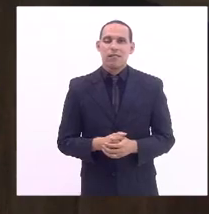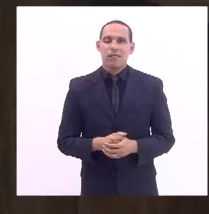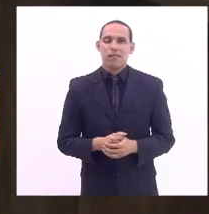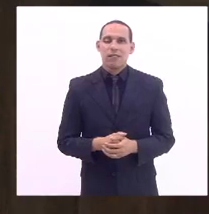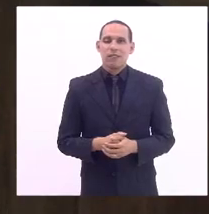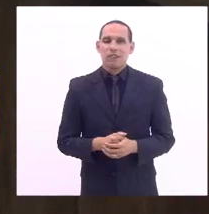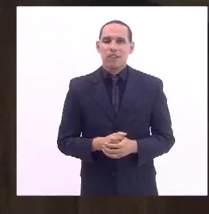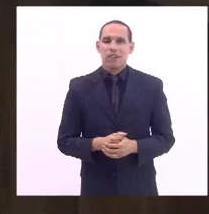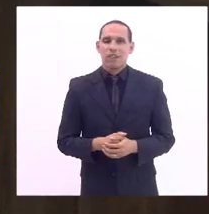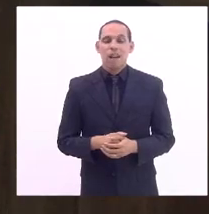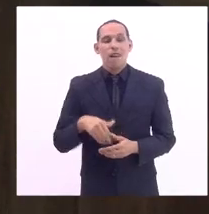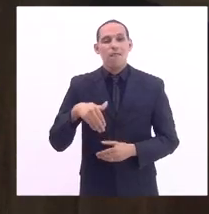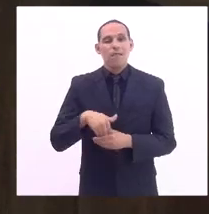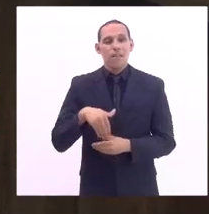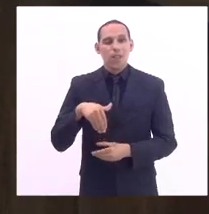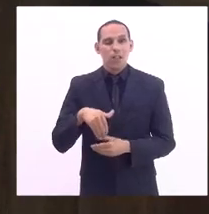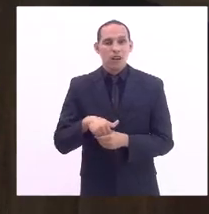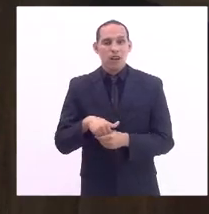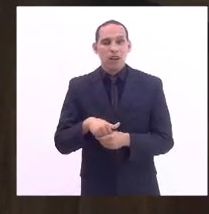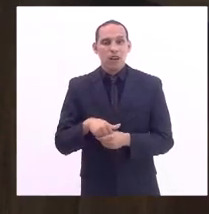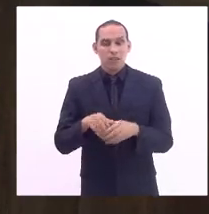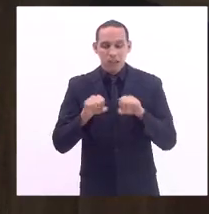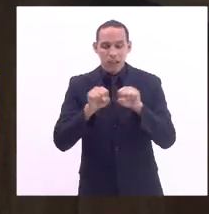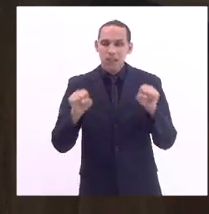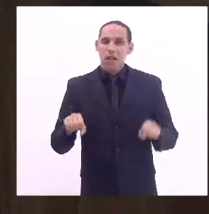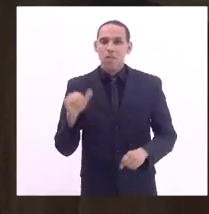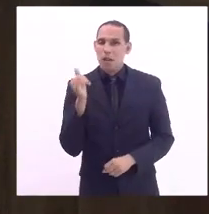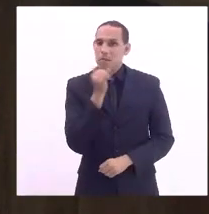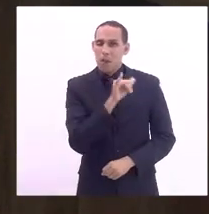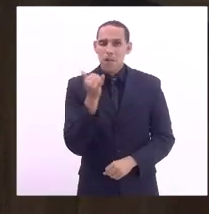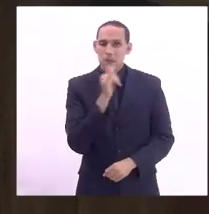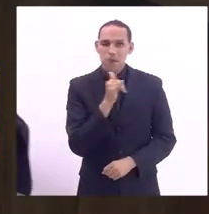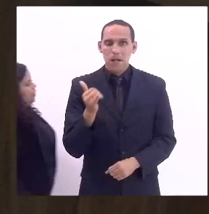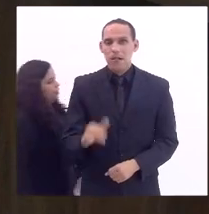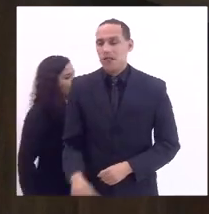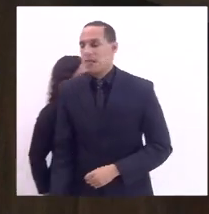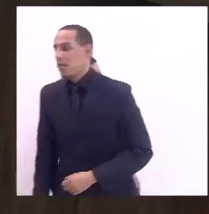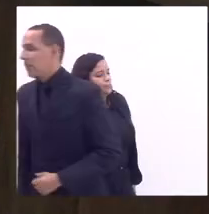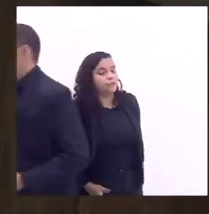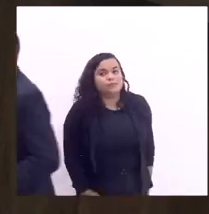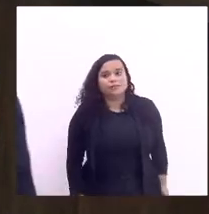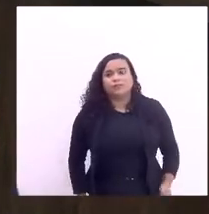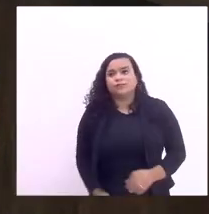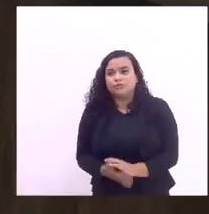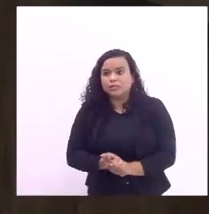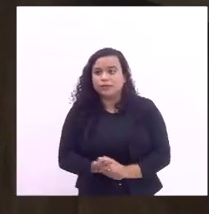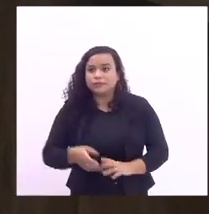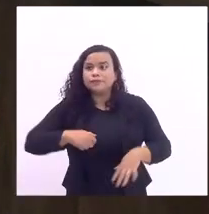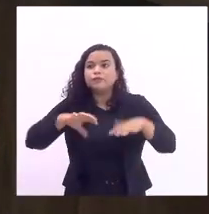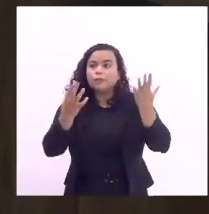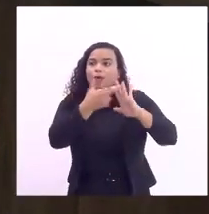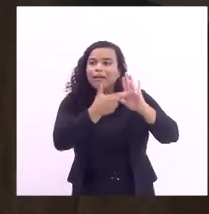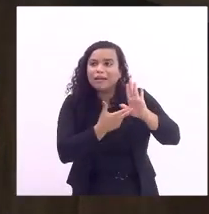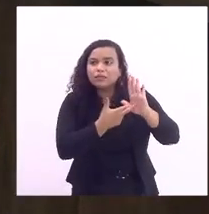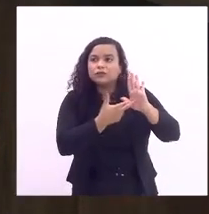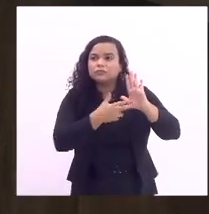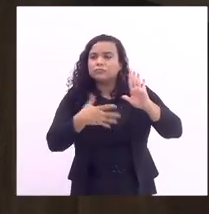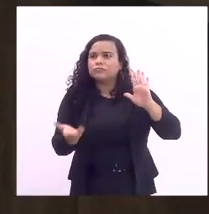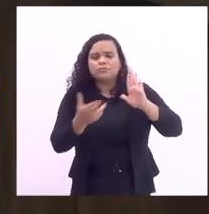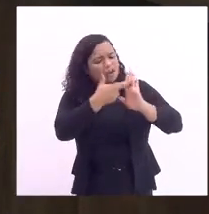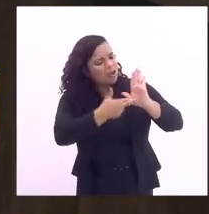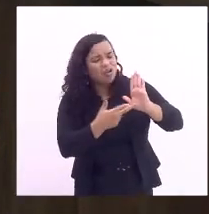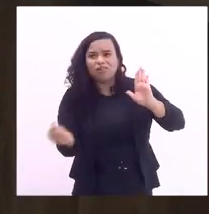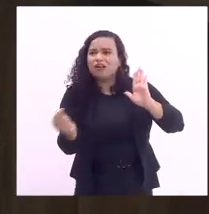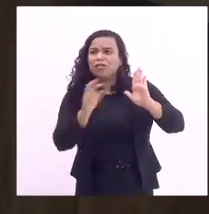uma votação por um sistema eletrônico que precisa ter regra também. Qual é a regra? A regra não é